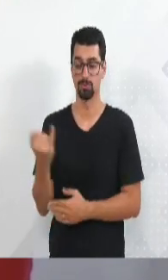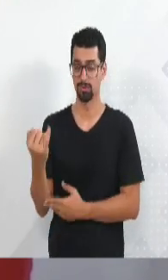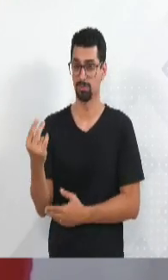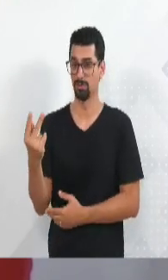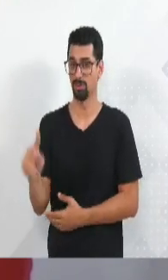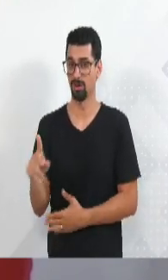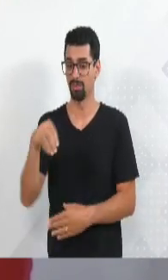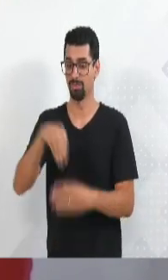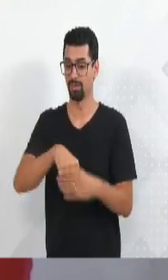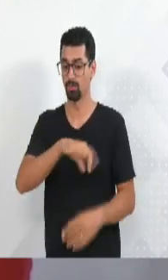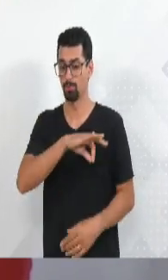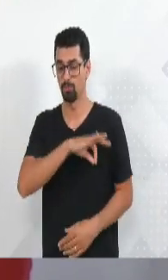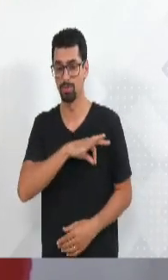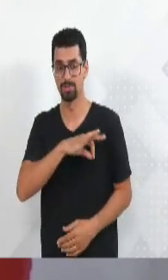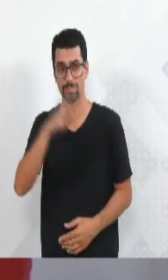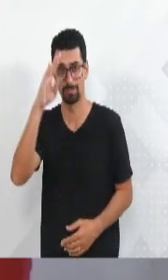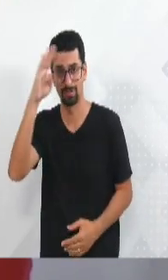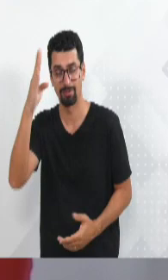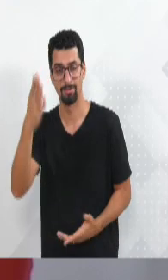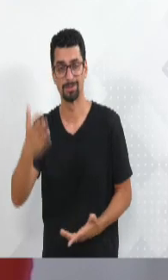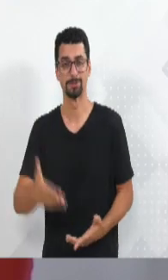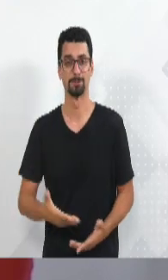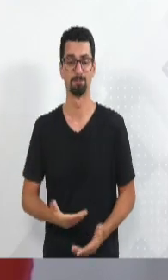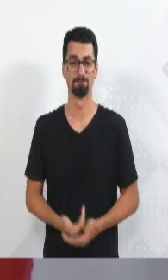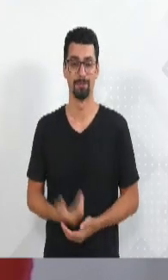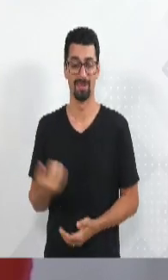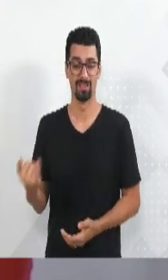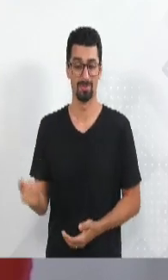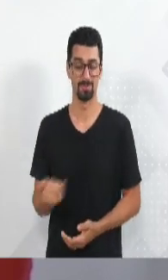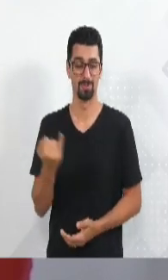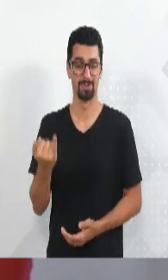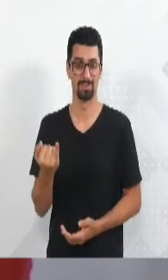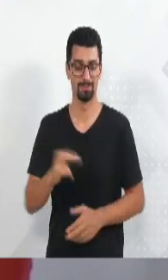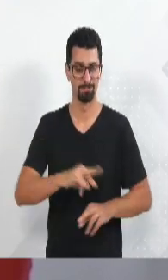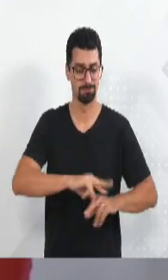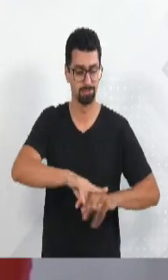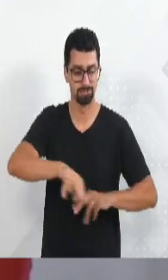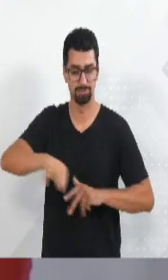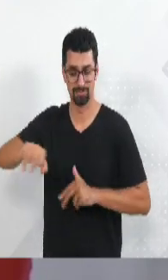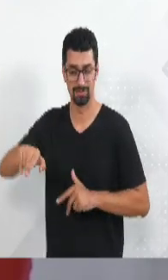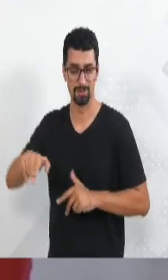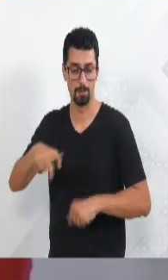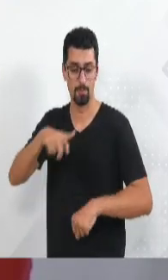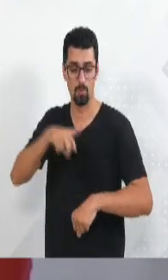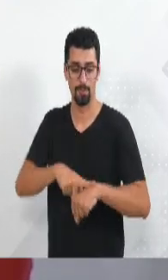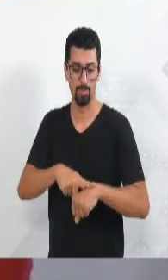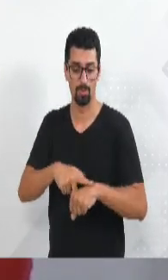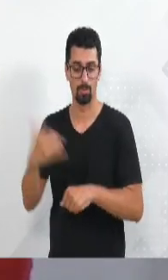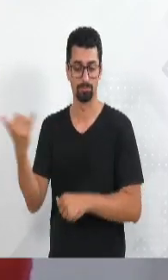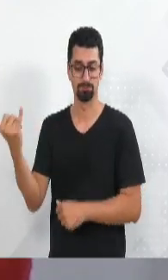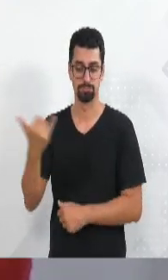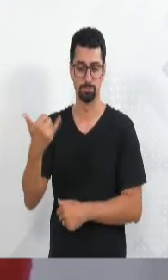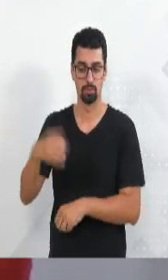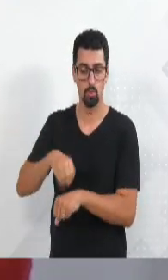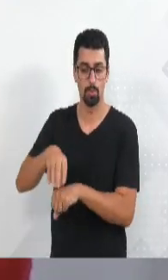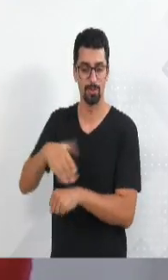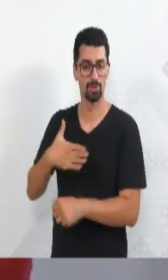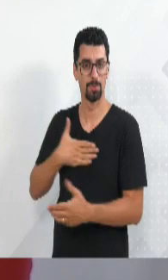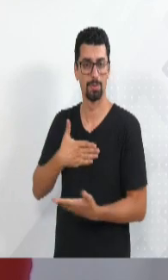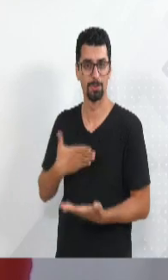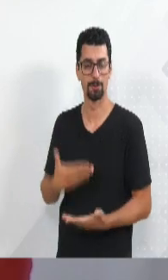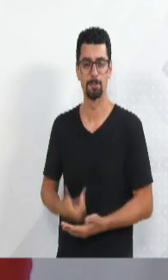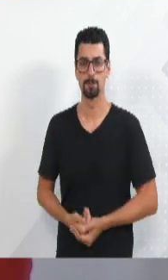dentro da PM e da importância dele em várias ocasiões que ele me contou e Isso demonstra